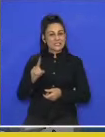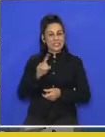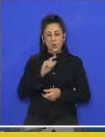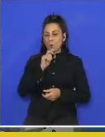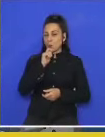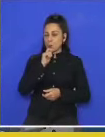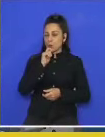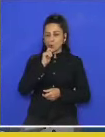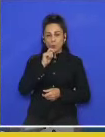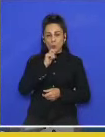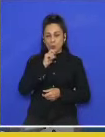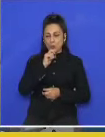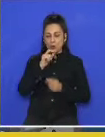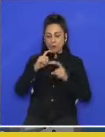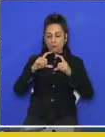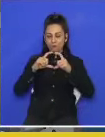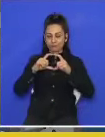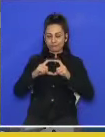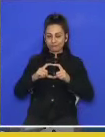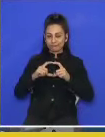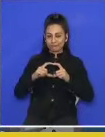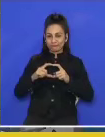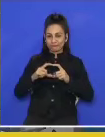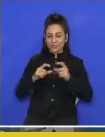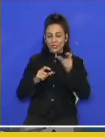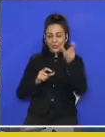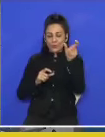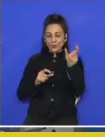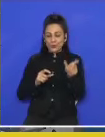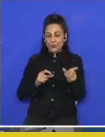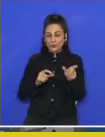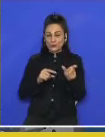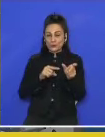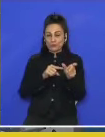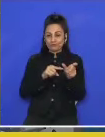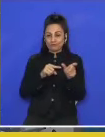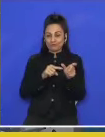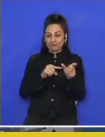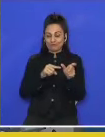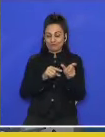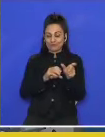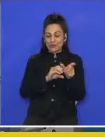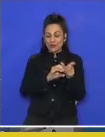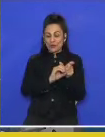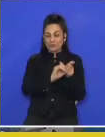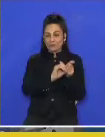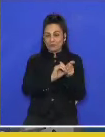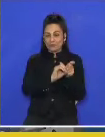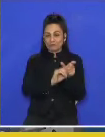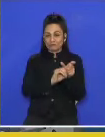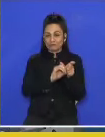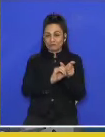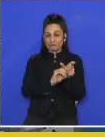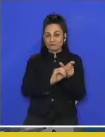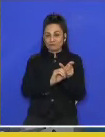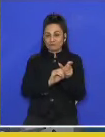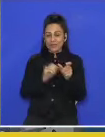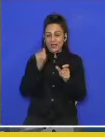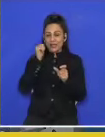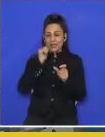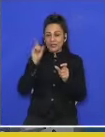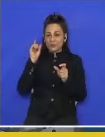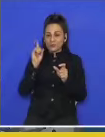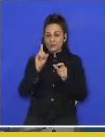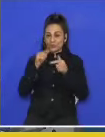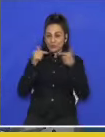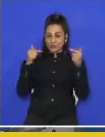Não desceram todas as bolas. Vou pedir que a Priscila, nossa garota da sorte, faça a liberação manualmente.